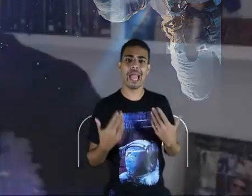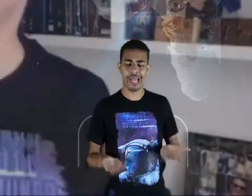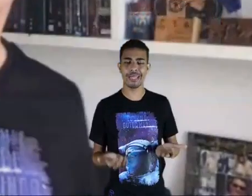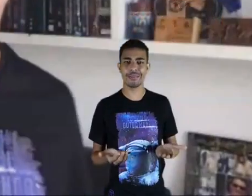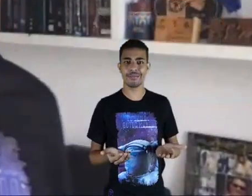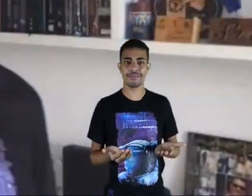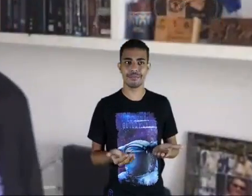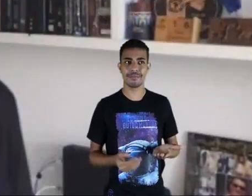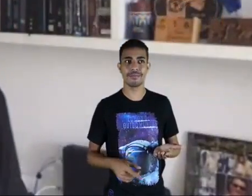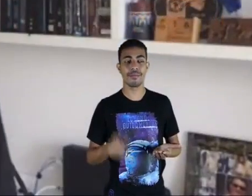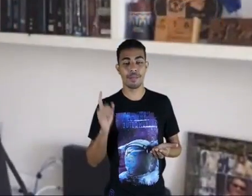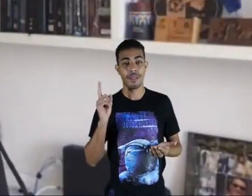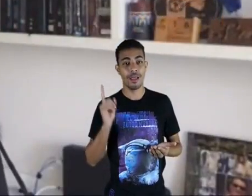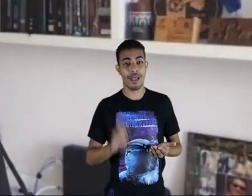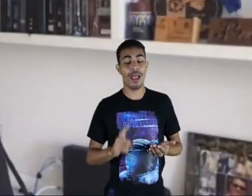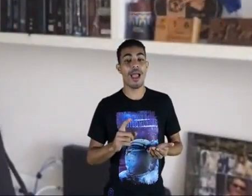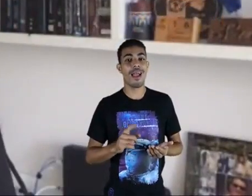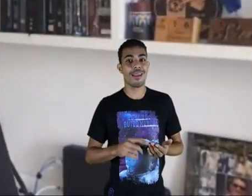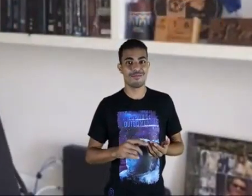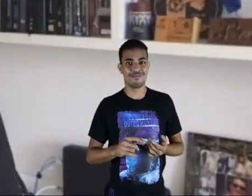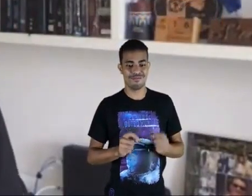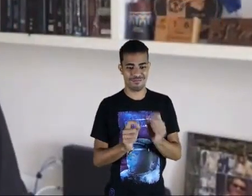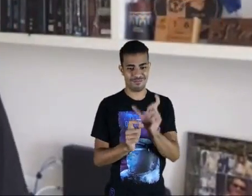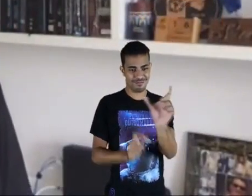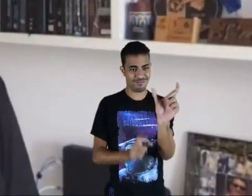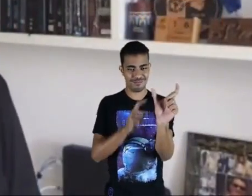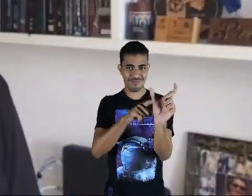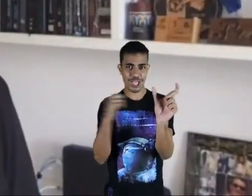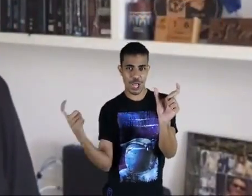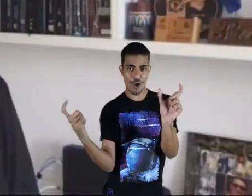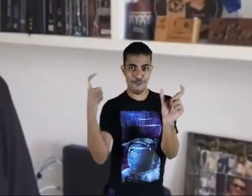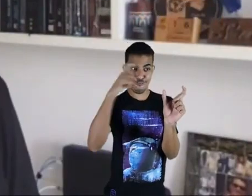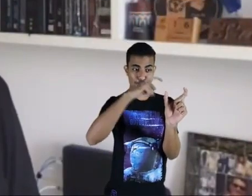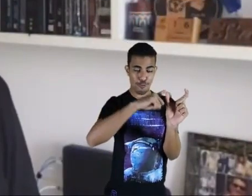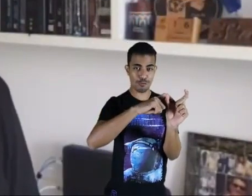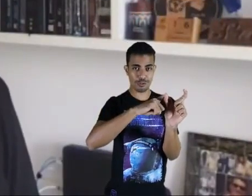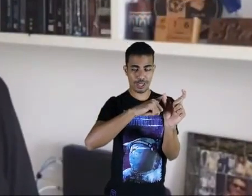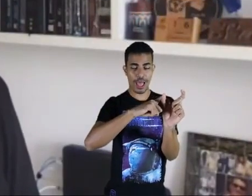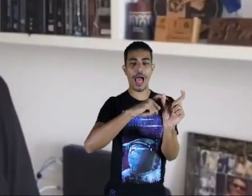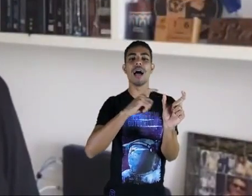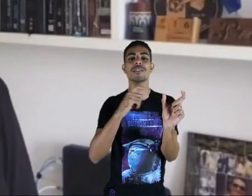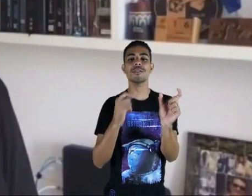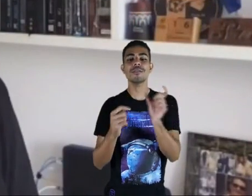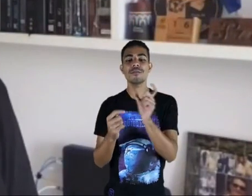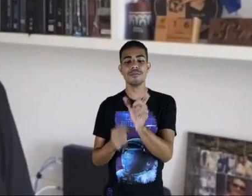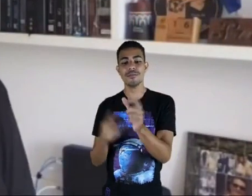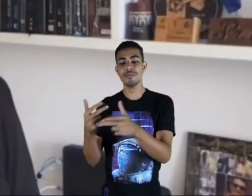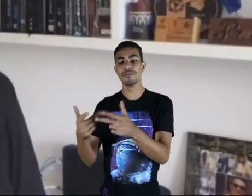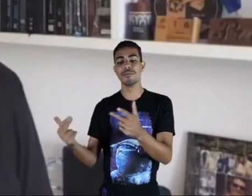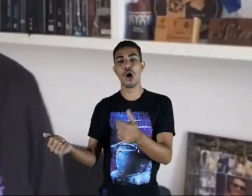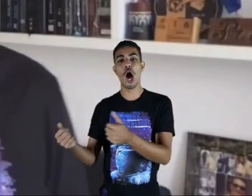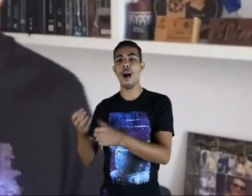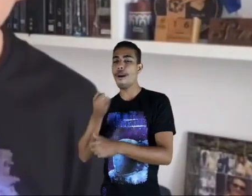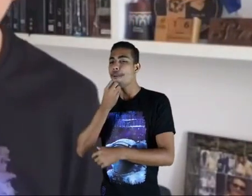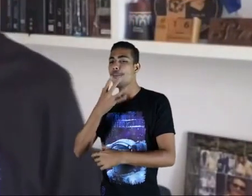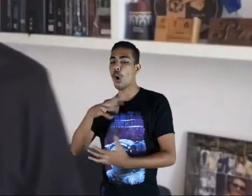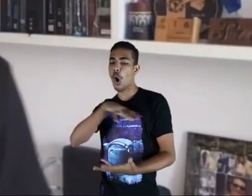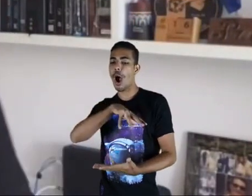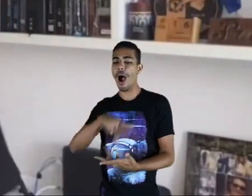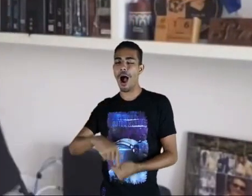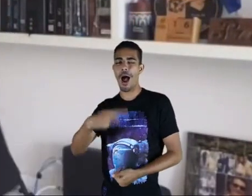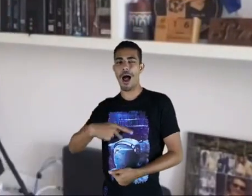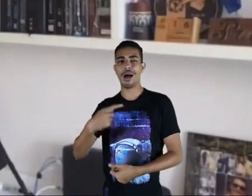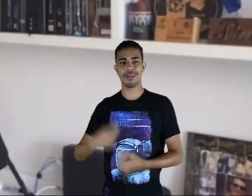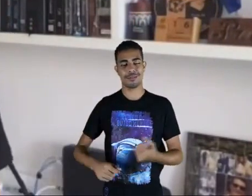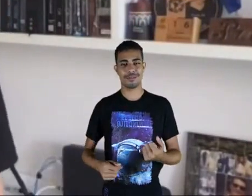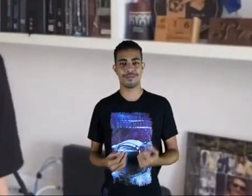a expressão que é usada aqui, voltado às coisas boas deste mundo. Afinal